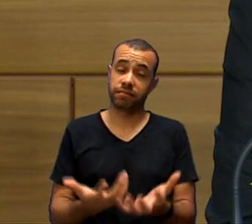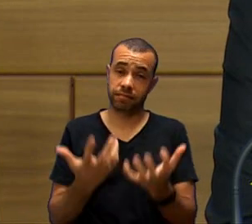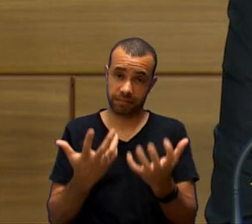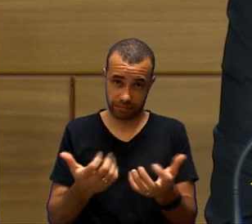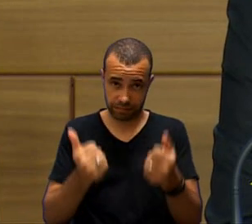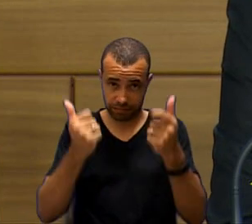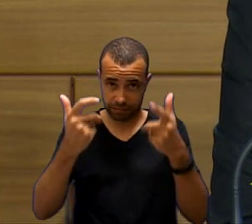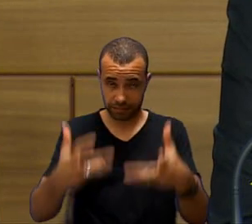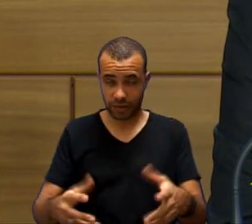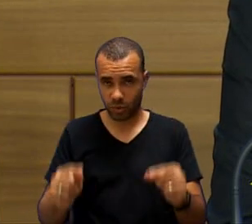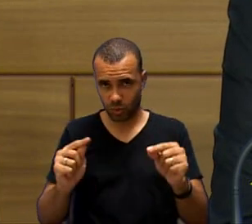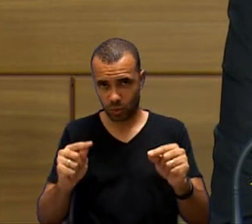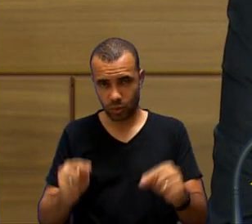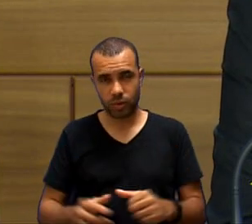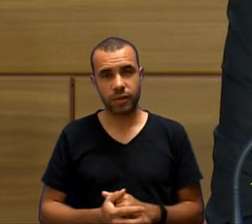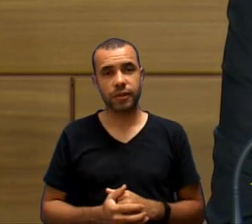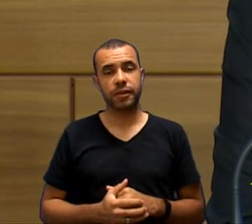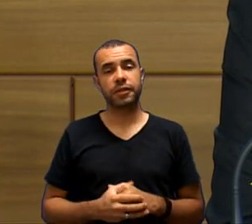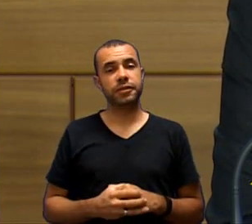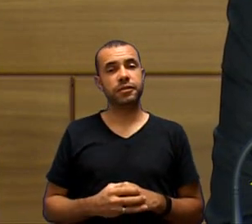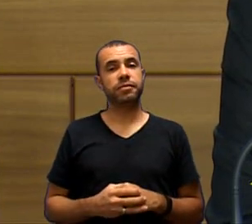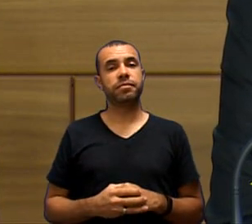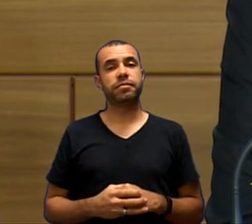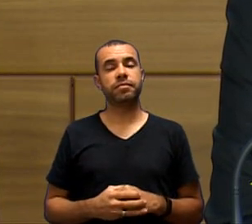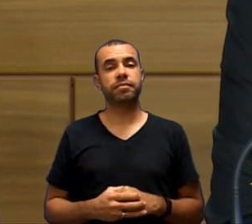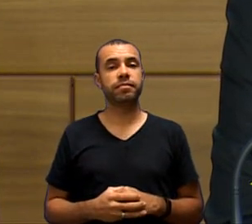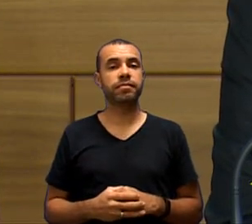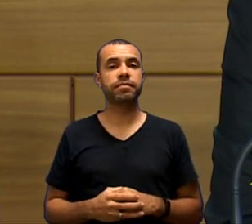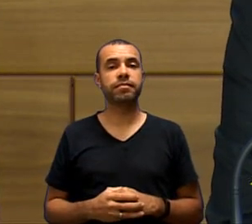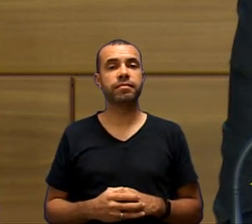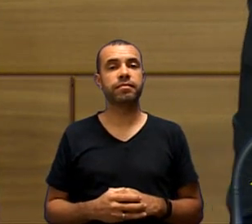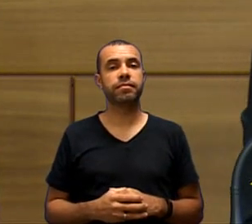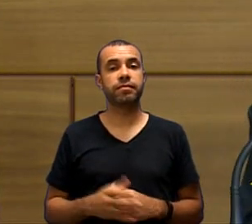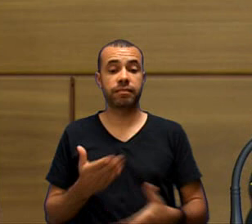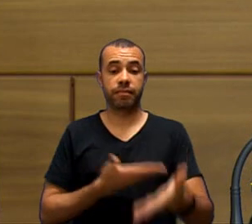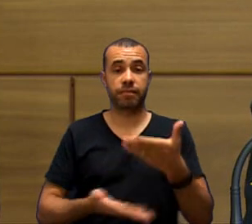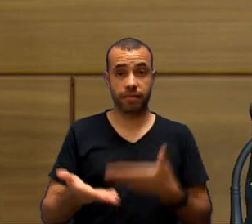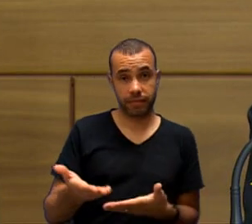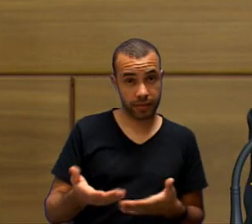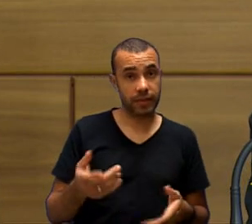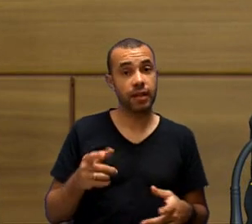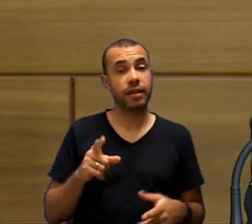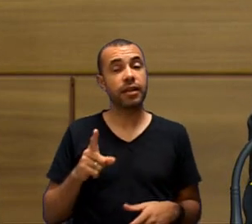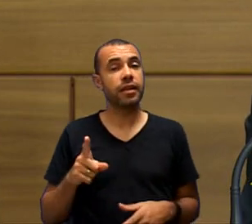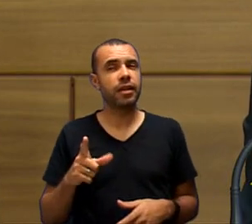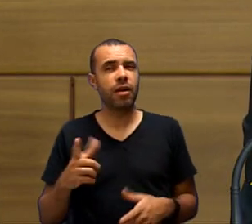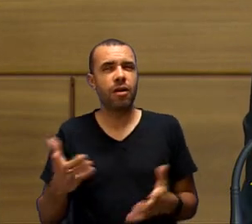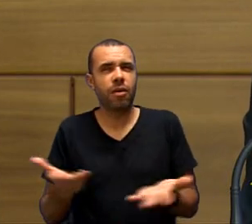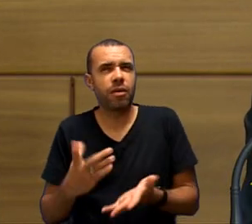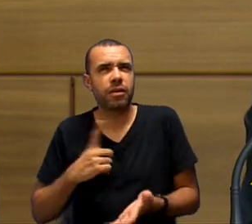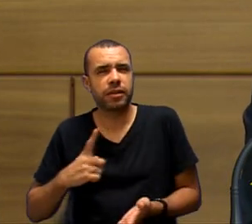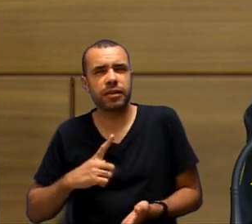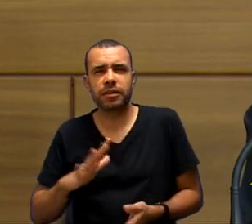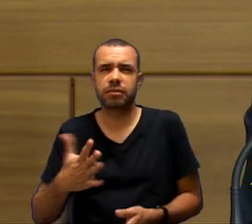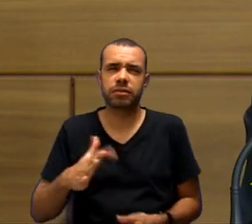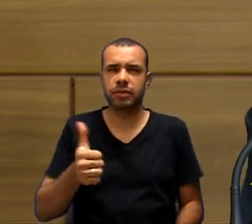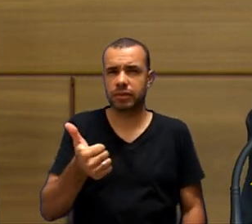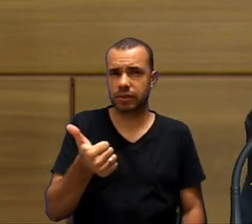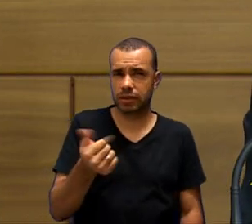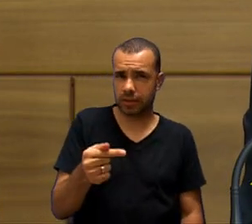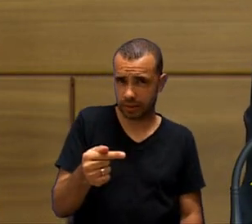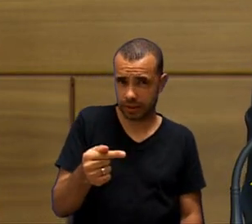o seguinte. Com relação a contrapartida, hoje nós já temos 17 milhões